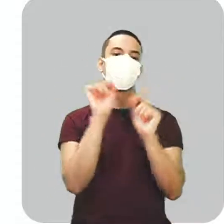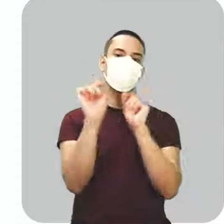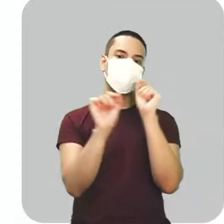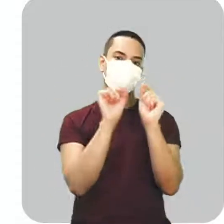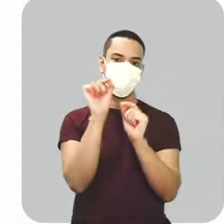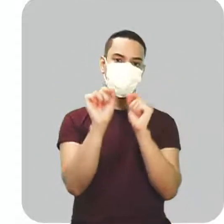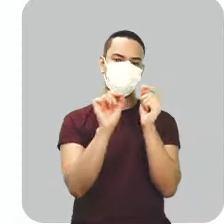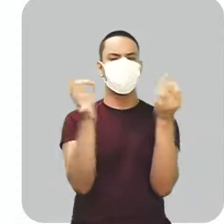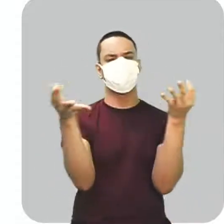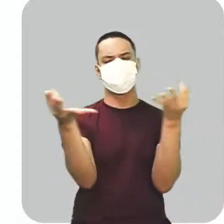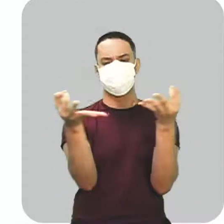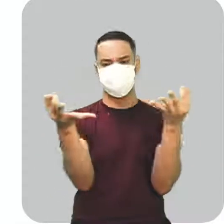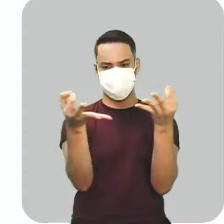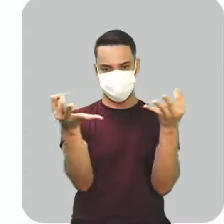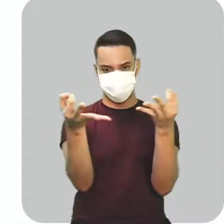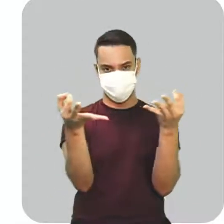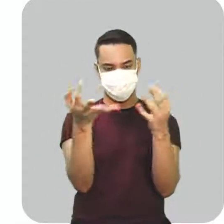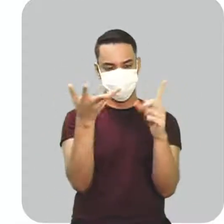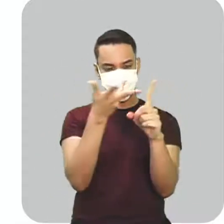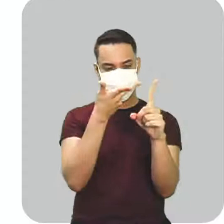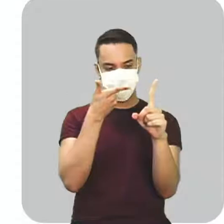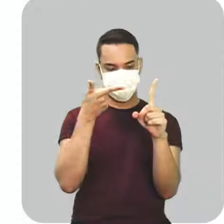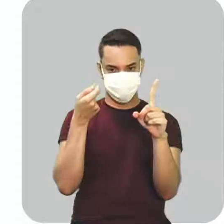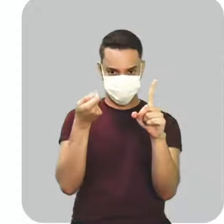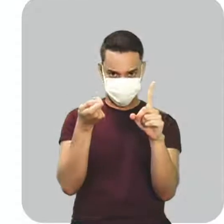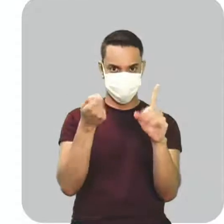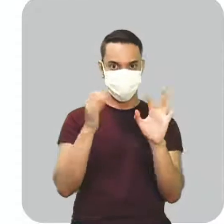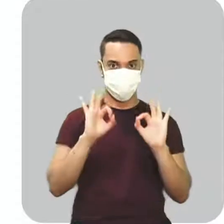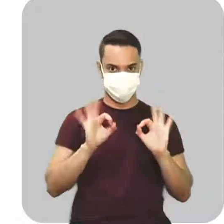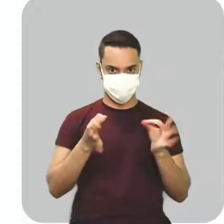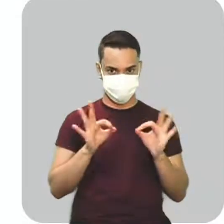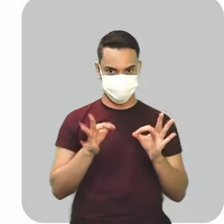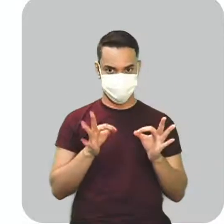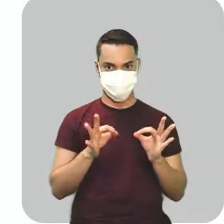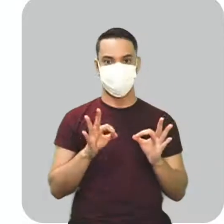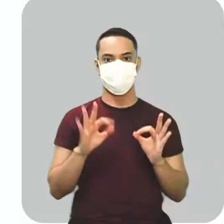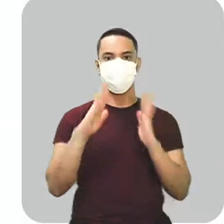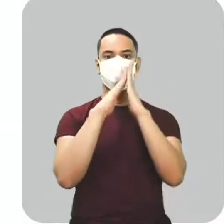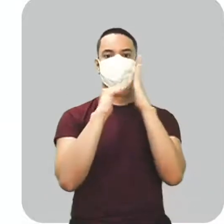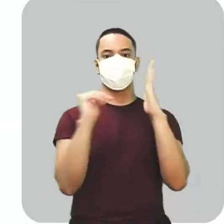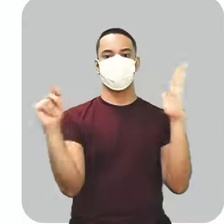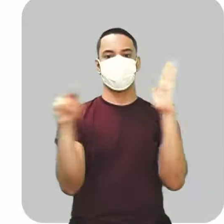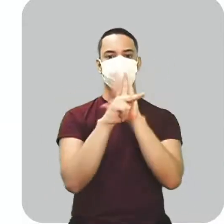a perfeição. Belezinha? O estilo que ele tinha.